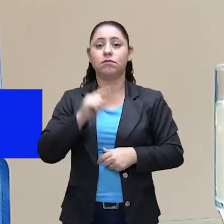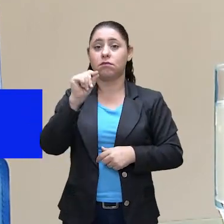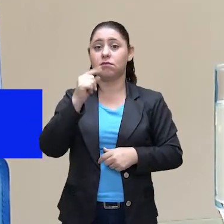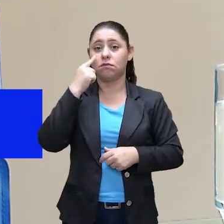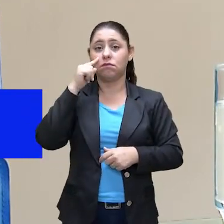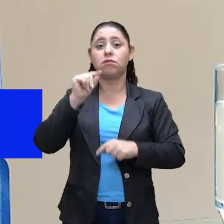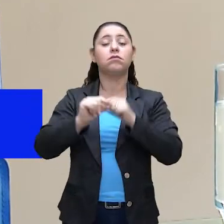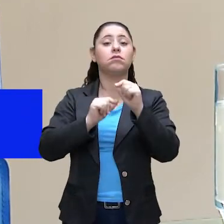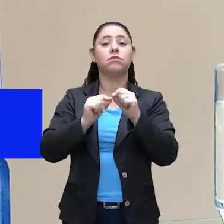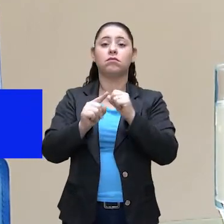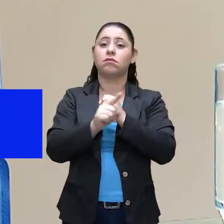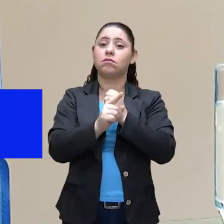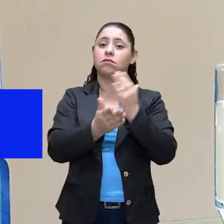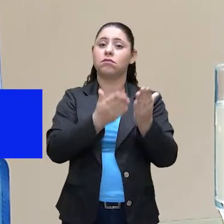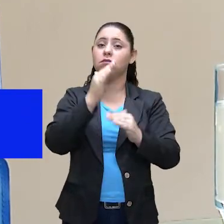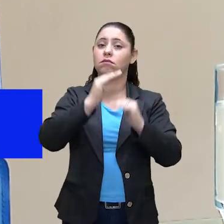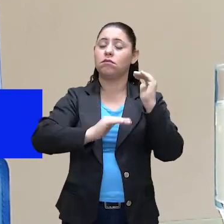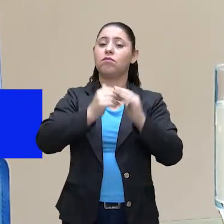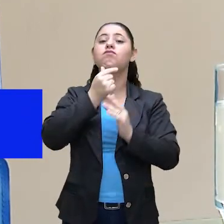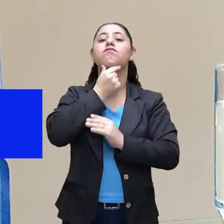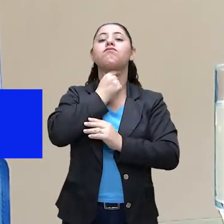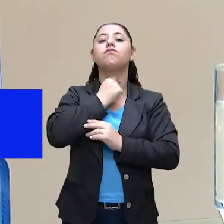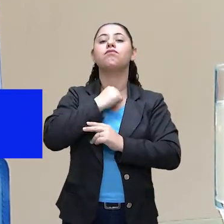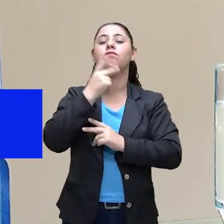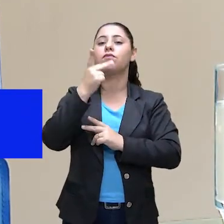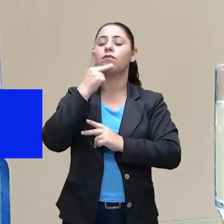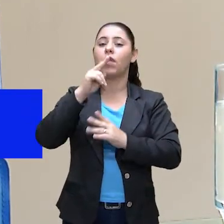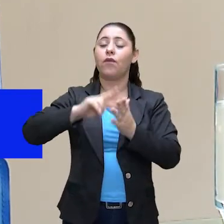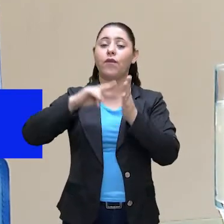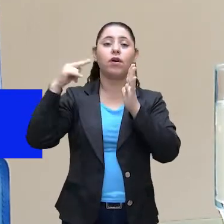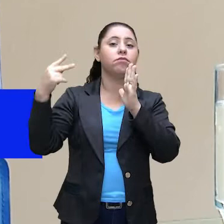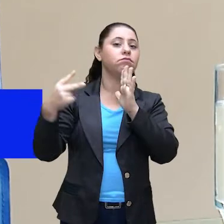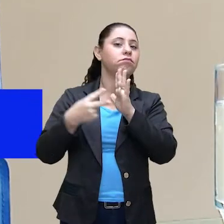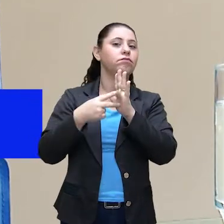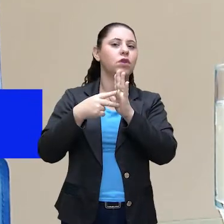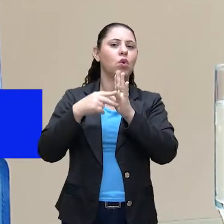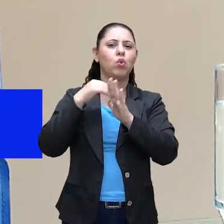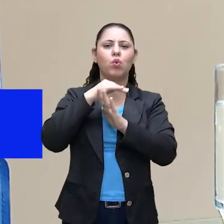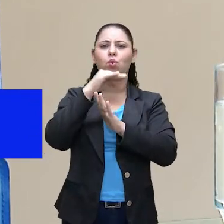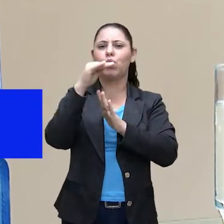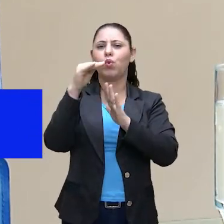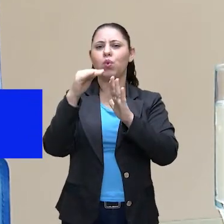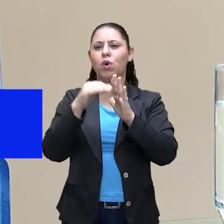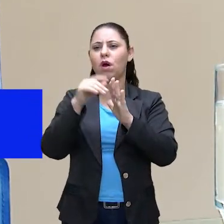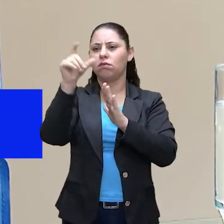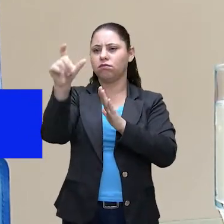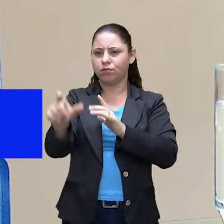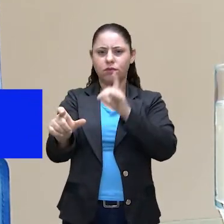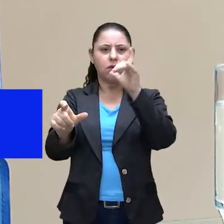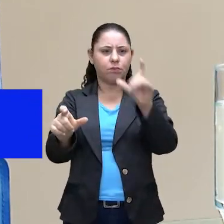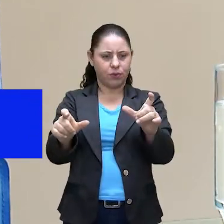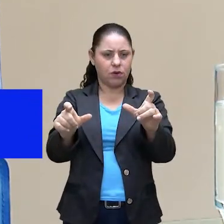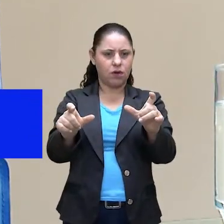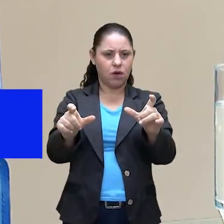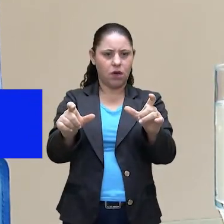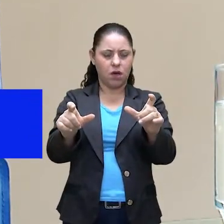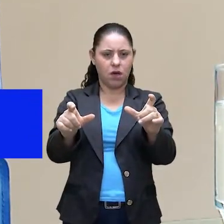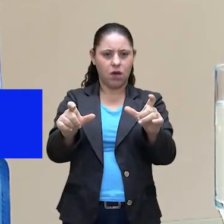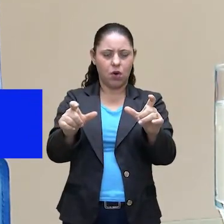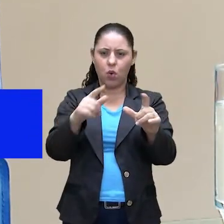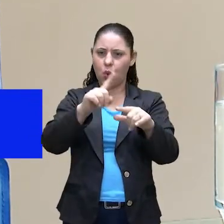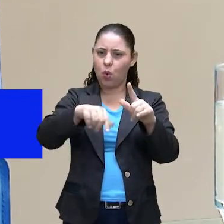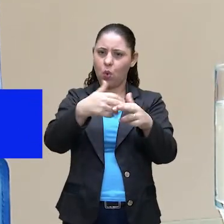nós vamos ver é que o terapeuta da fala vai ressignificar todos os objetos que aquele